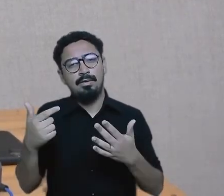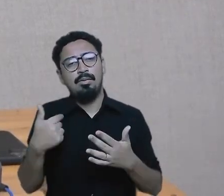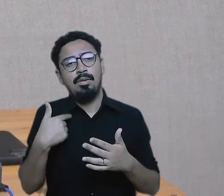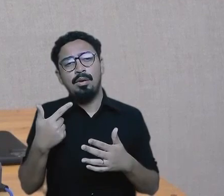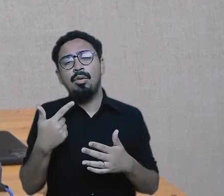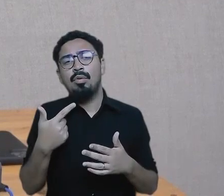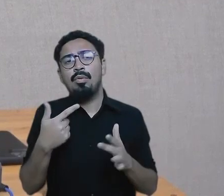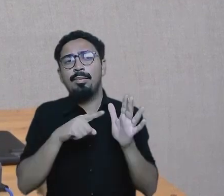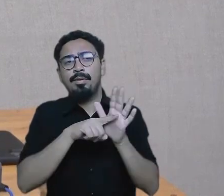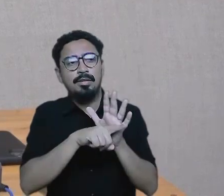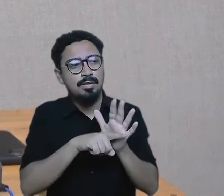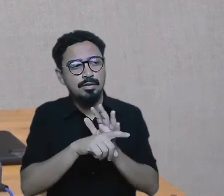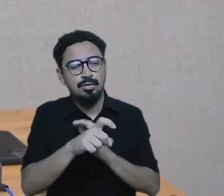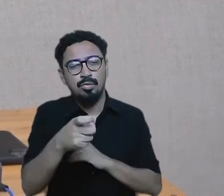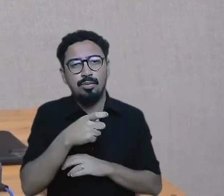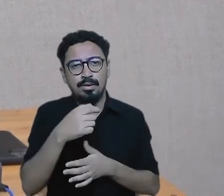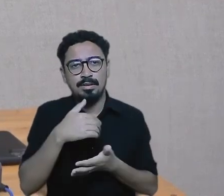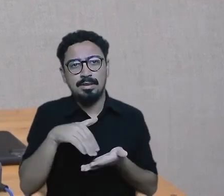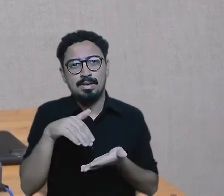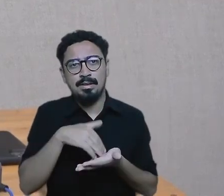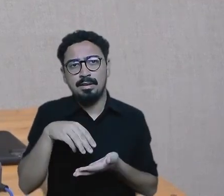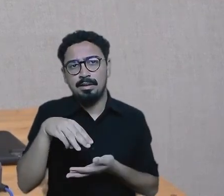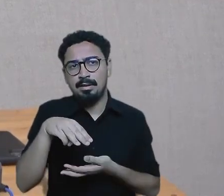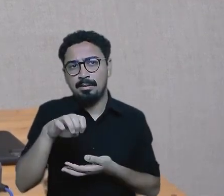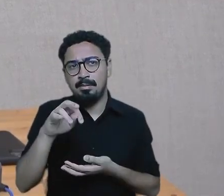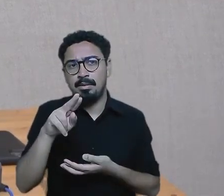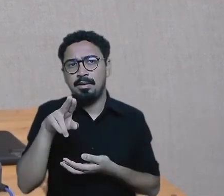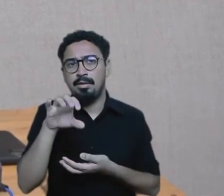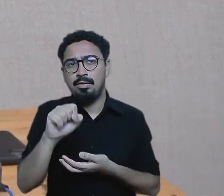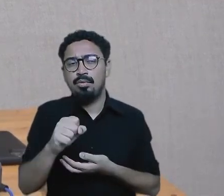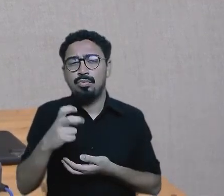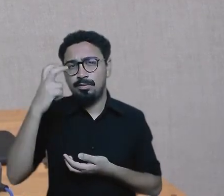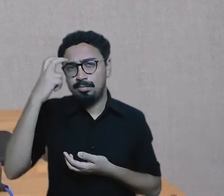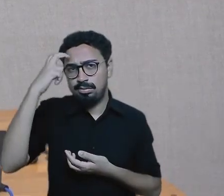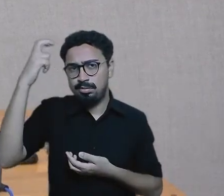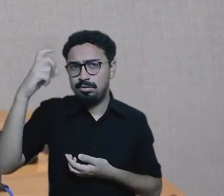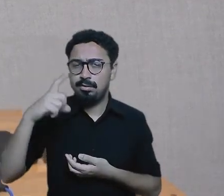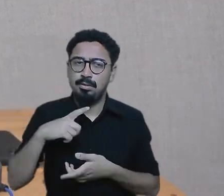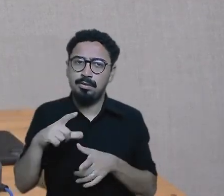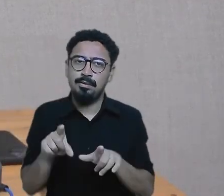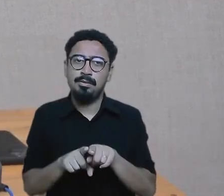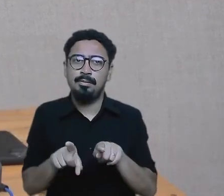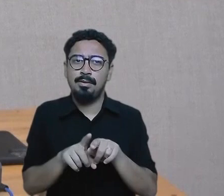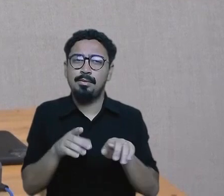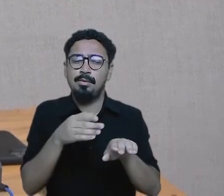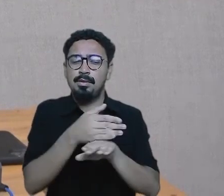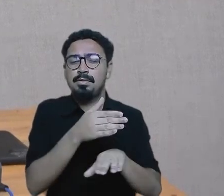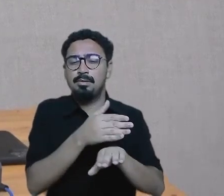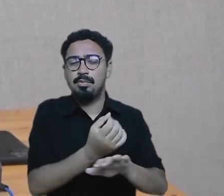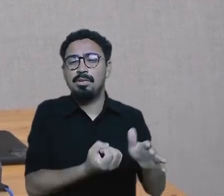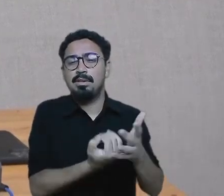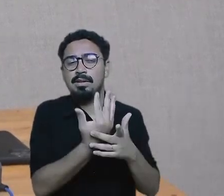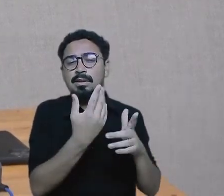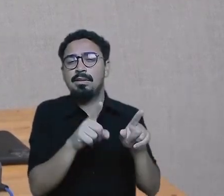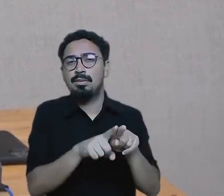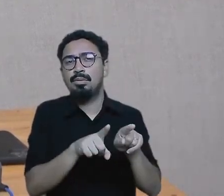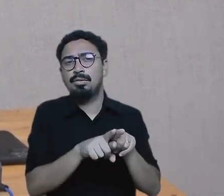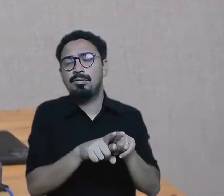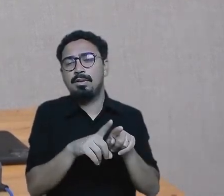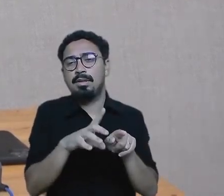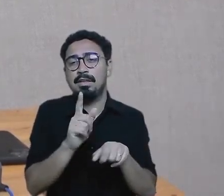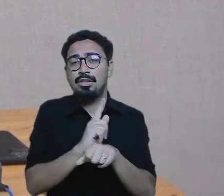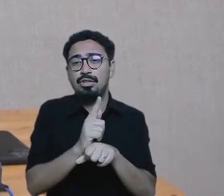esse secretário Mateus que tem um conhecimento muito profundo na matéria e participou dessa construção na gestão dele